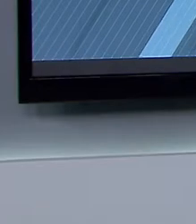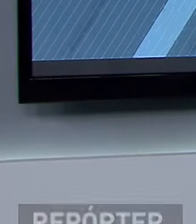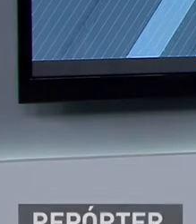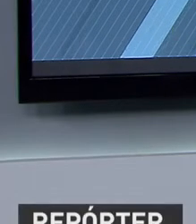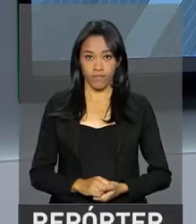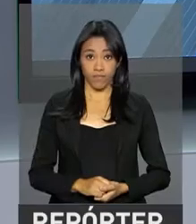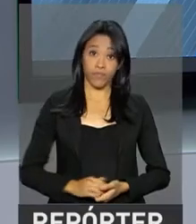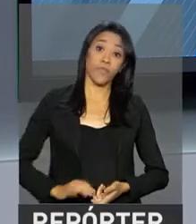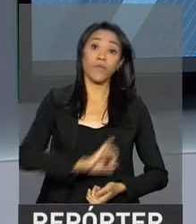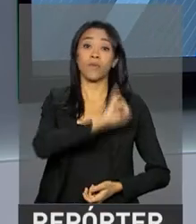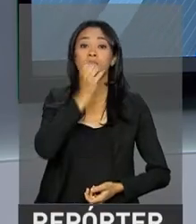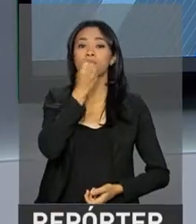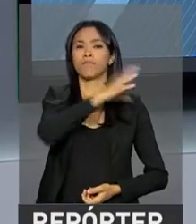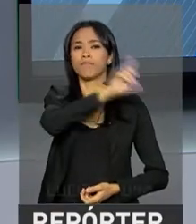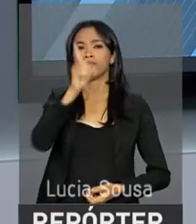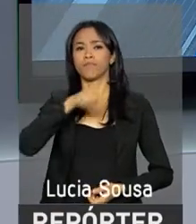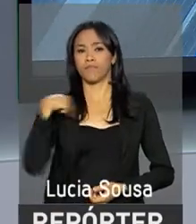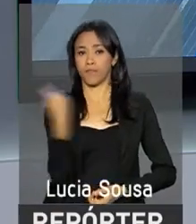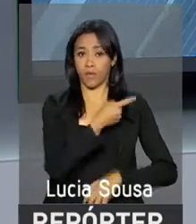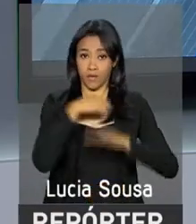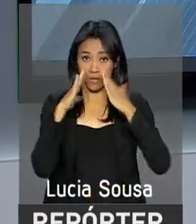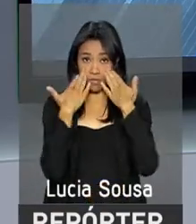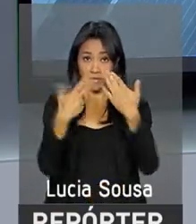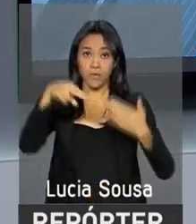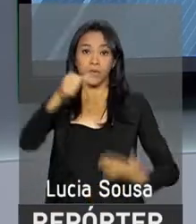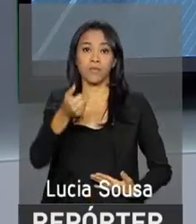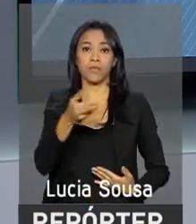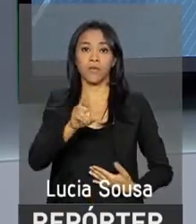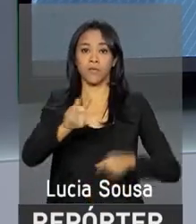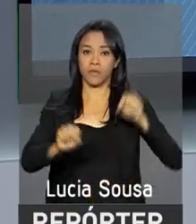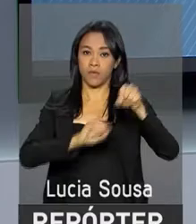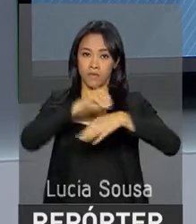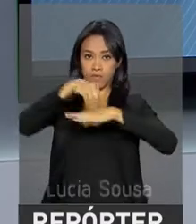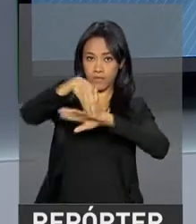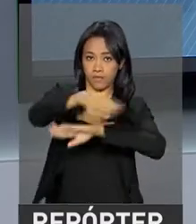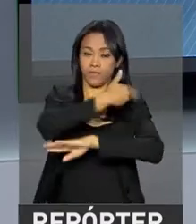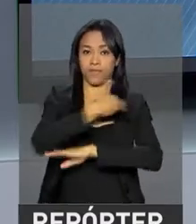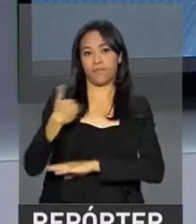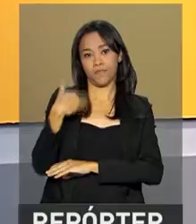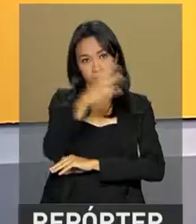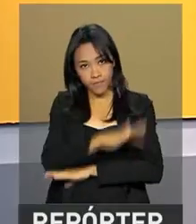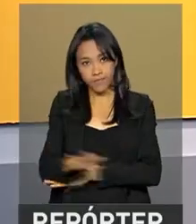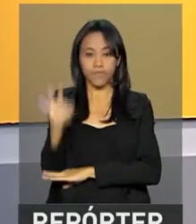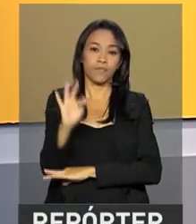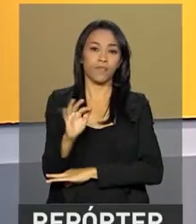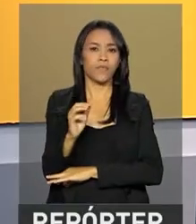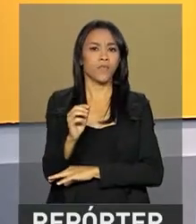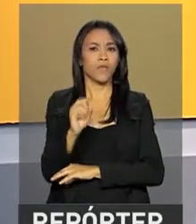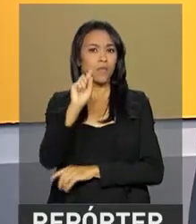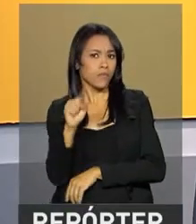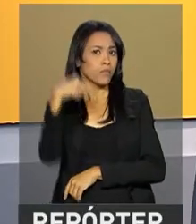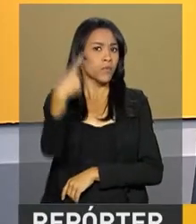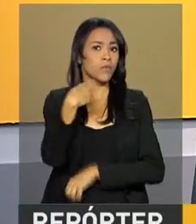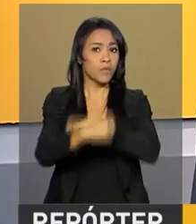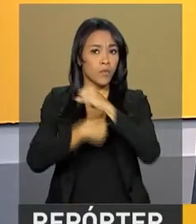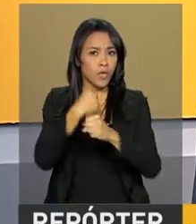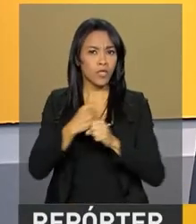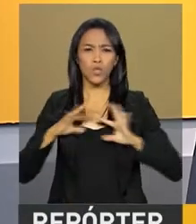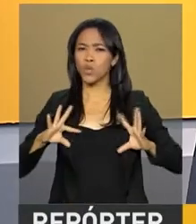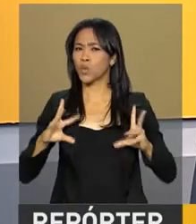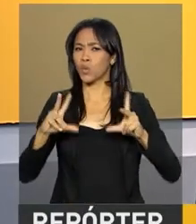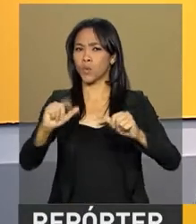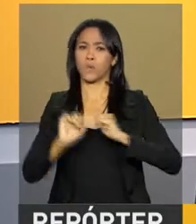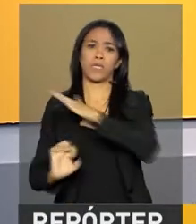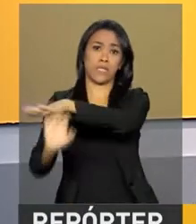olá bom dia estamos de volta com o repórter nbr as notícias do governo federal no ano que vem todas as empresas do país